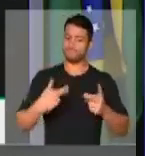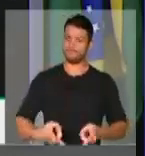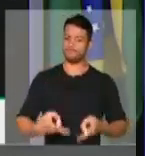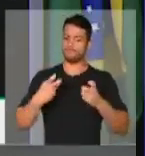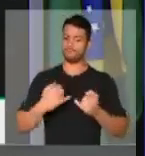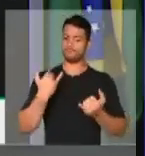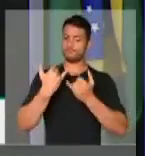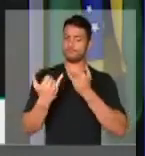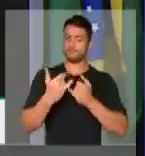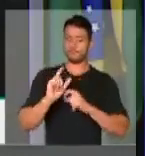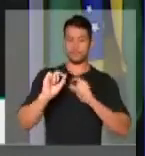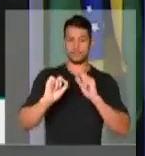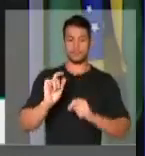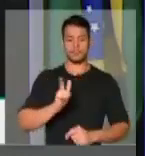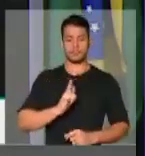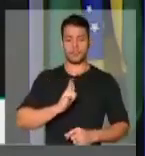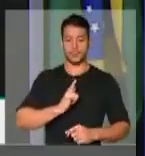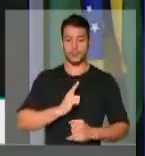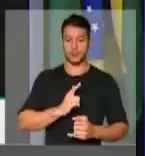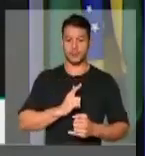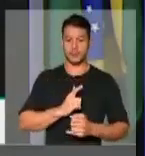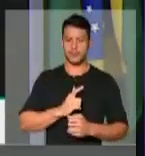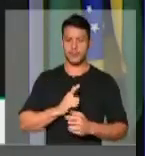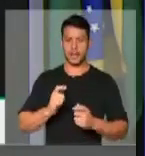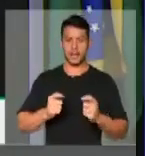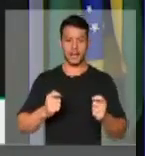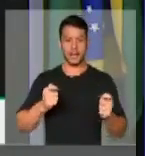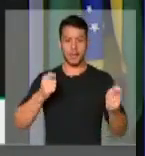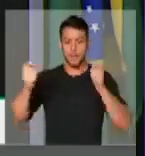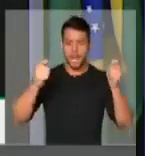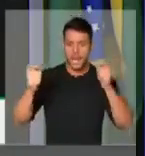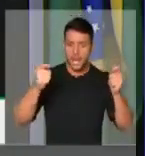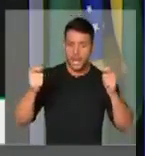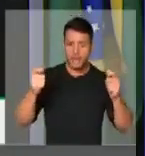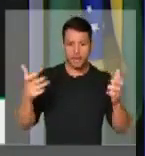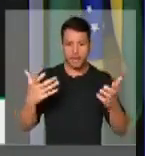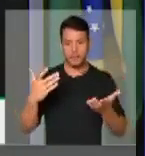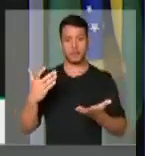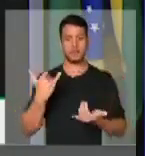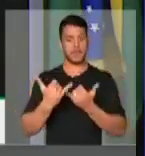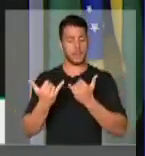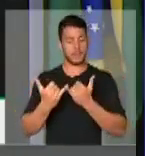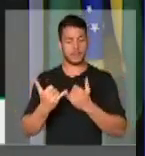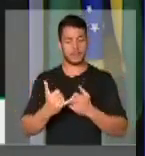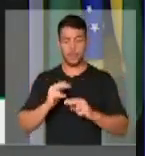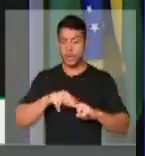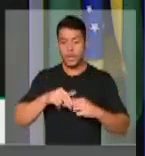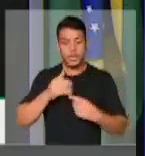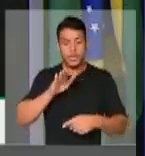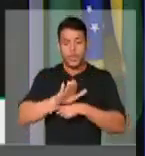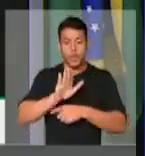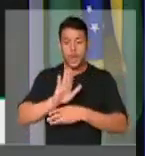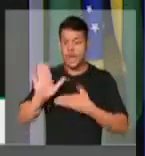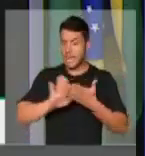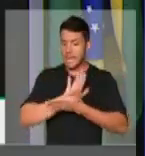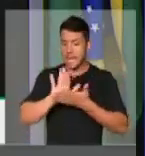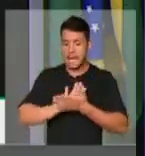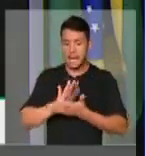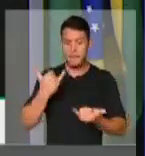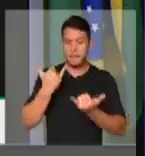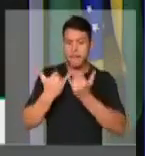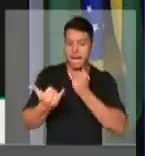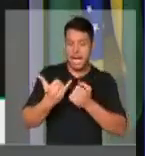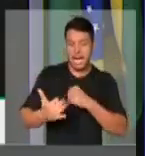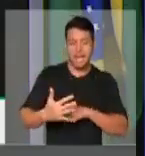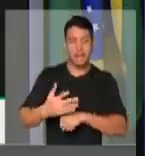políticas vinculadas ainda a um clima de campanha, de acirramento, que em nada ajudam a deslanchar o